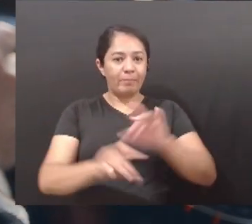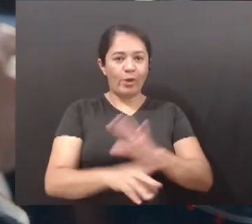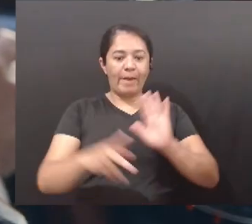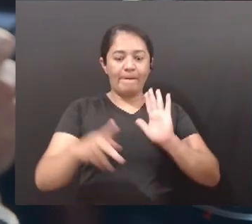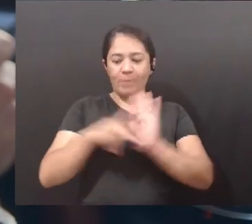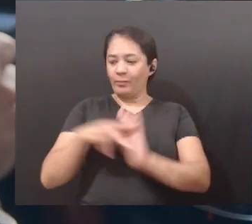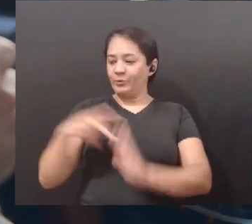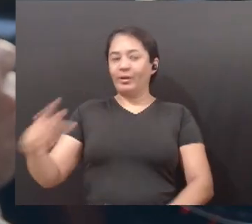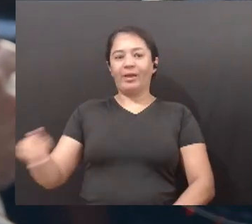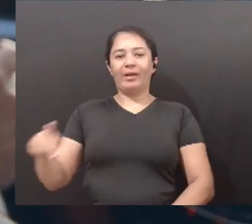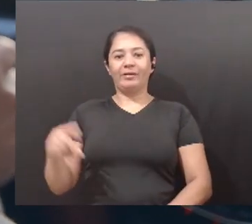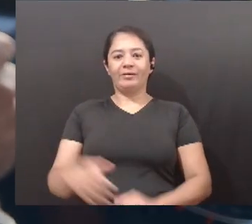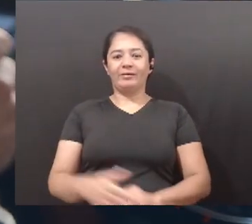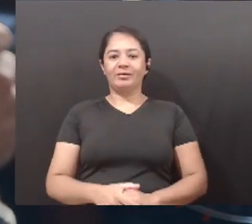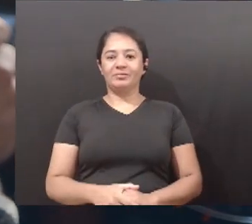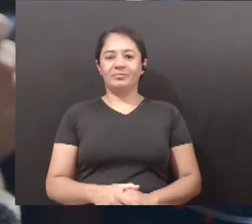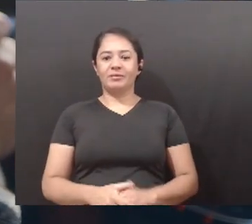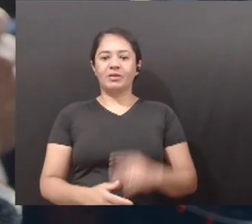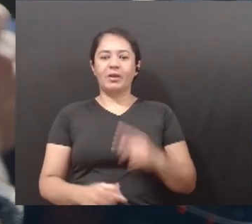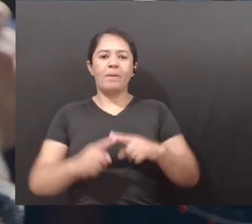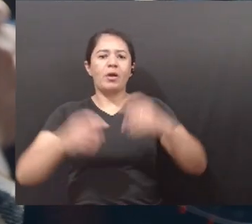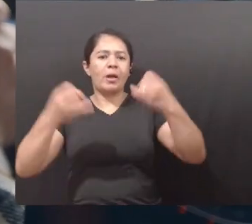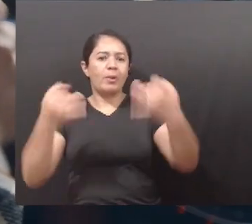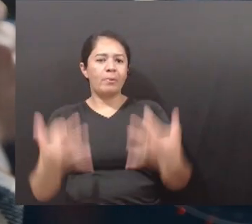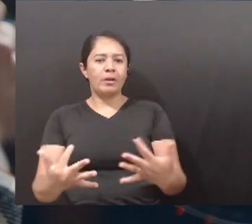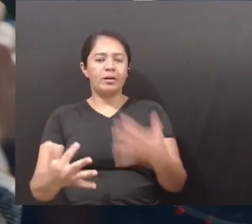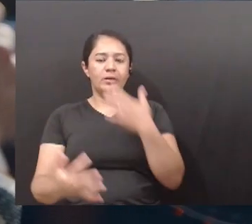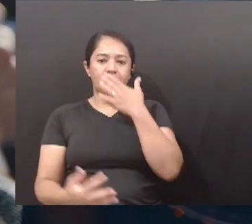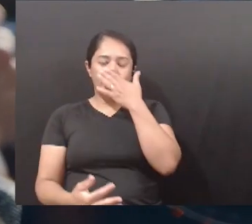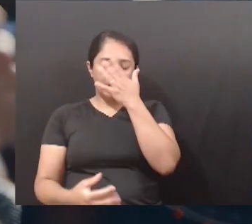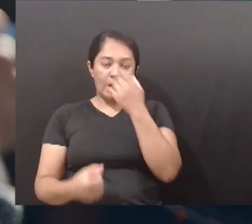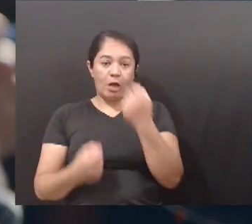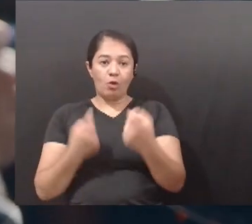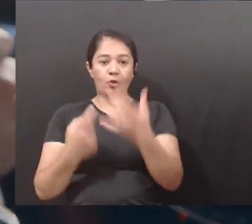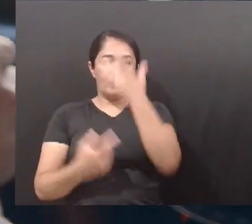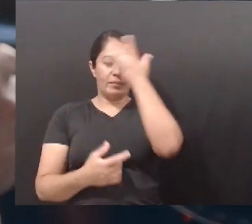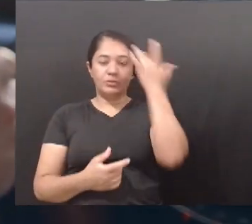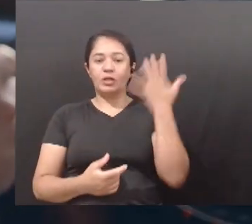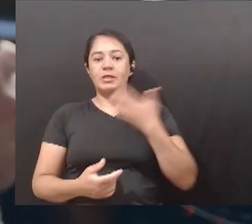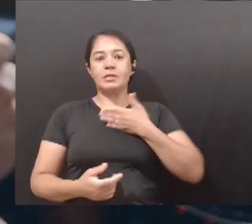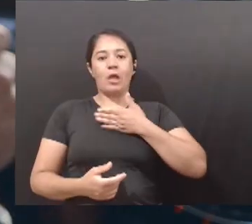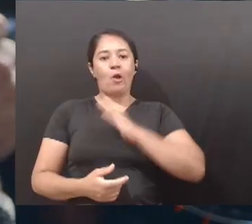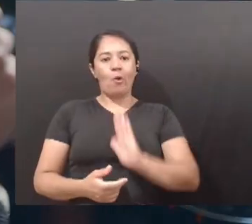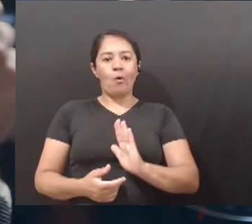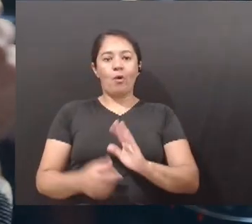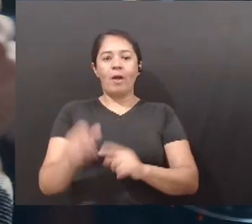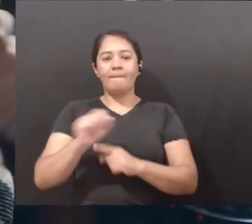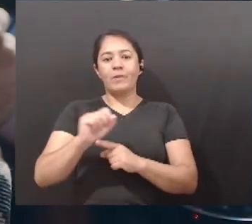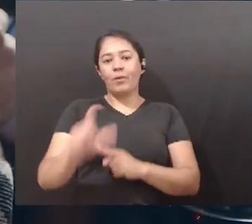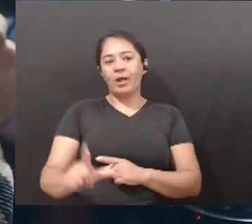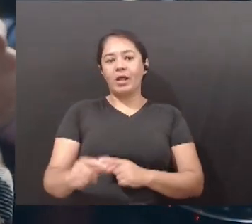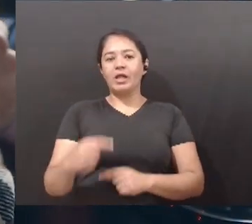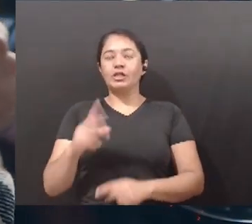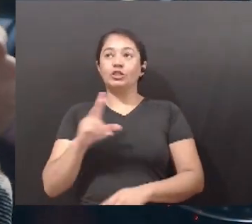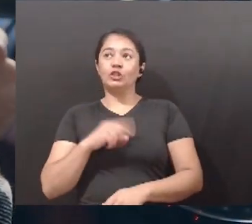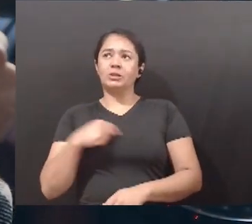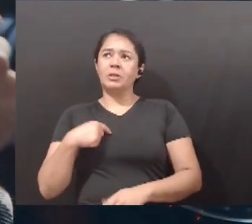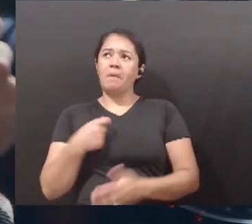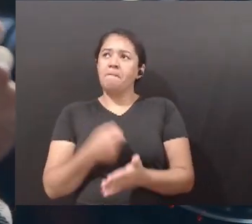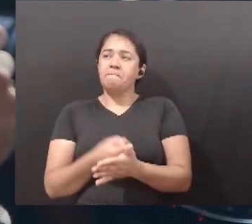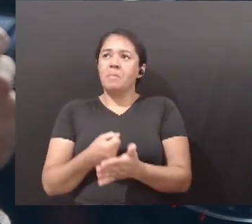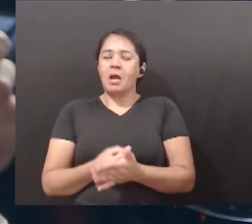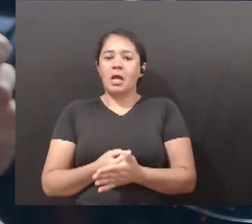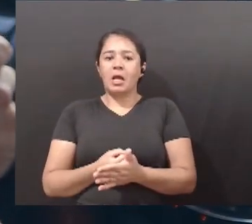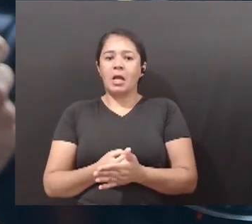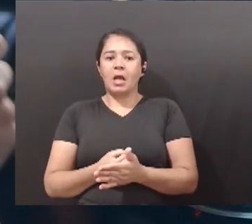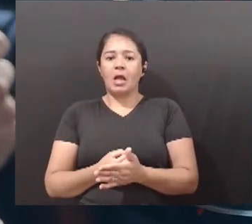que eu falo sobre isso? Porque muita gente não gosta de ir para o aluguel pensando, poxa, eu vou estar pagando um bem, sendo que ele não vai